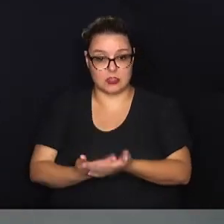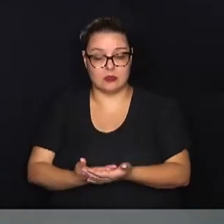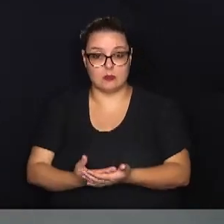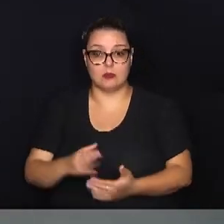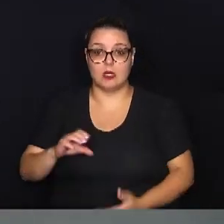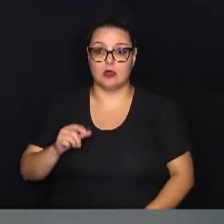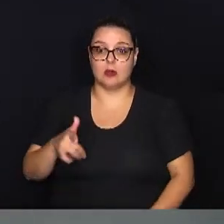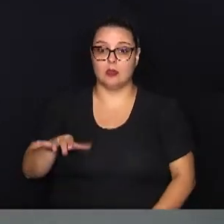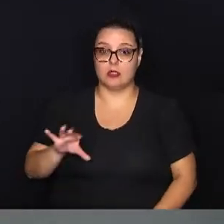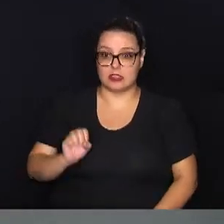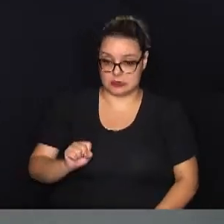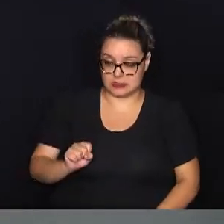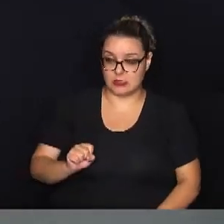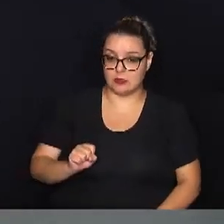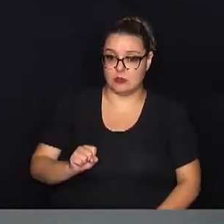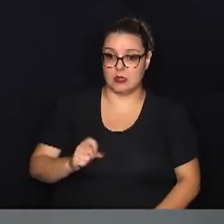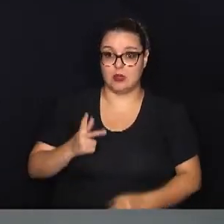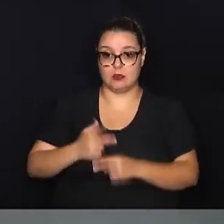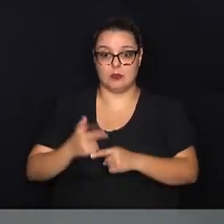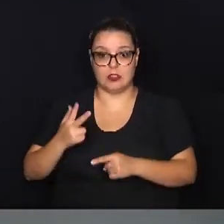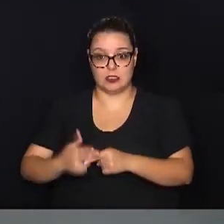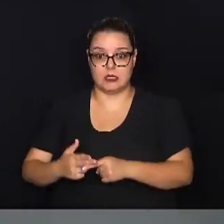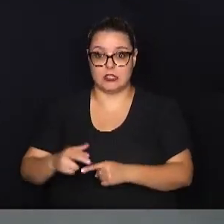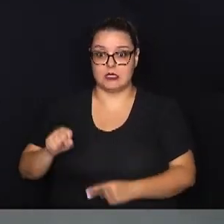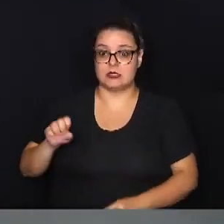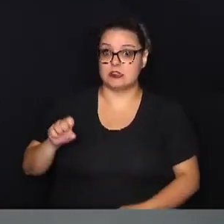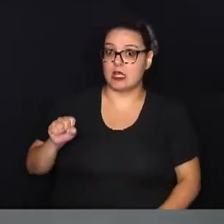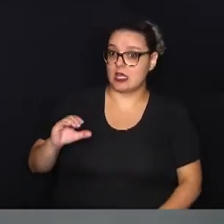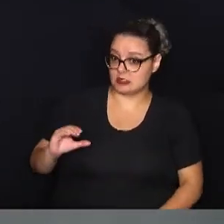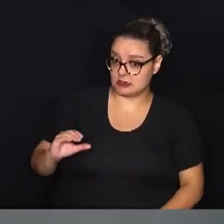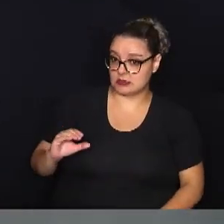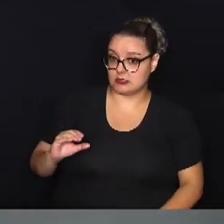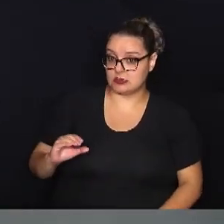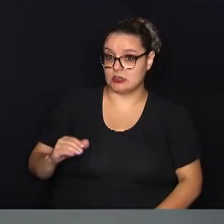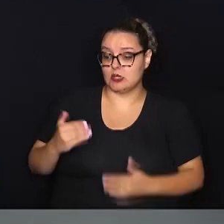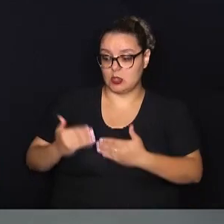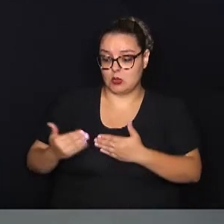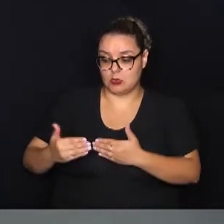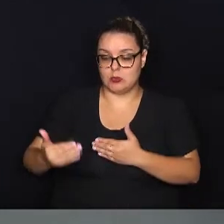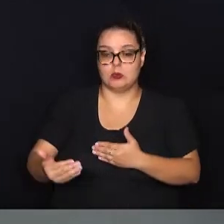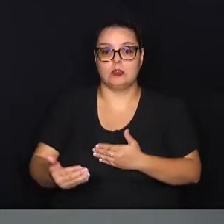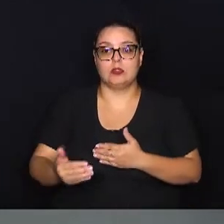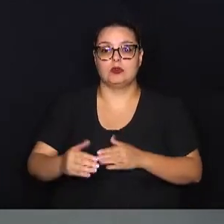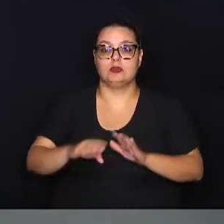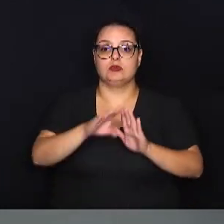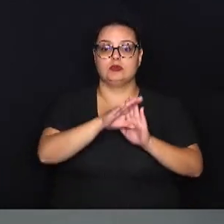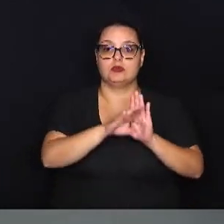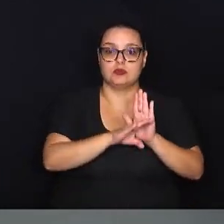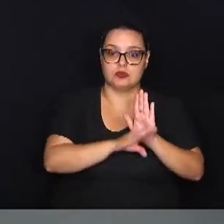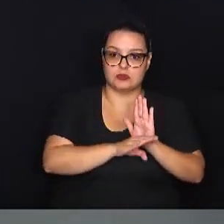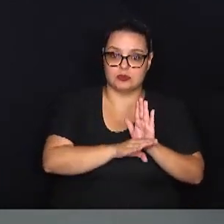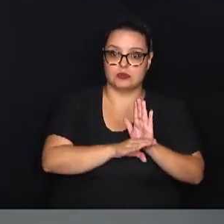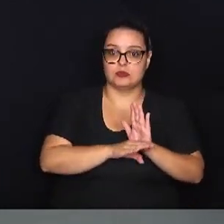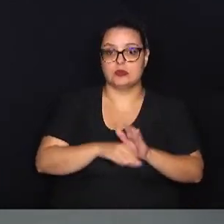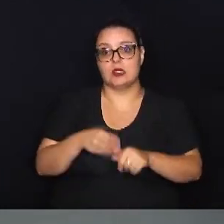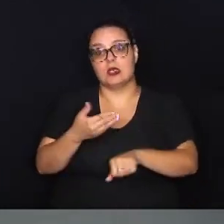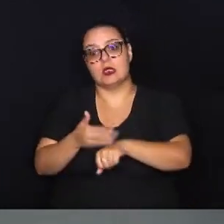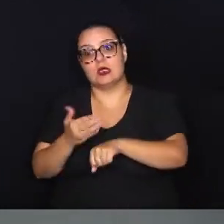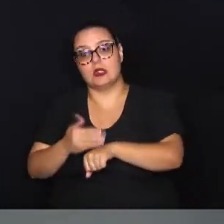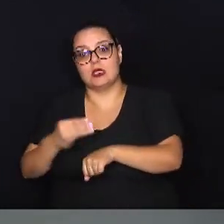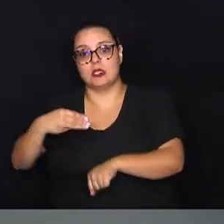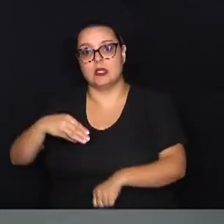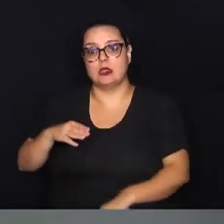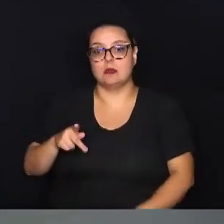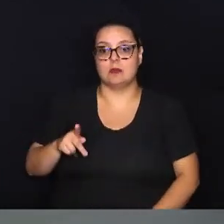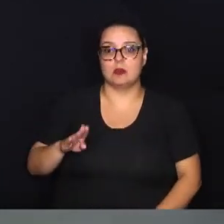foi editada pelo Sesc, a partir dos programas Ensaio e MPB